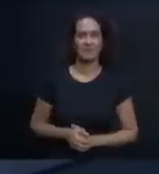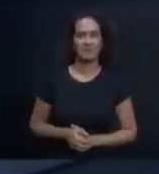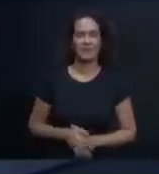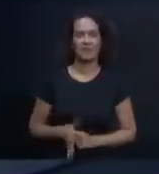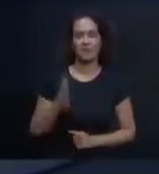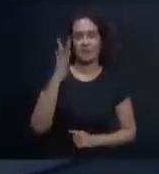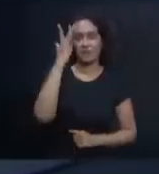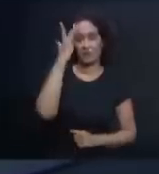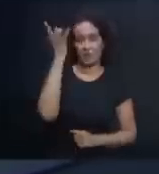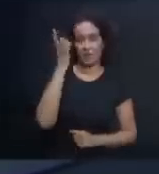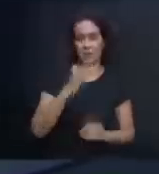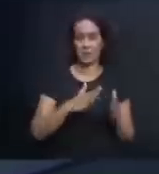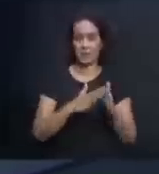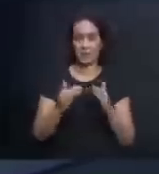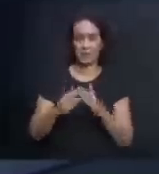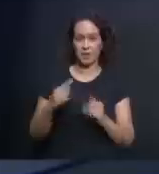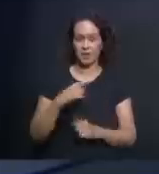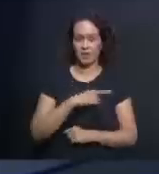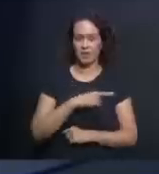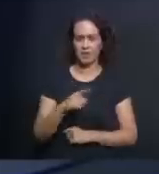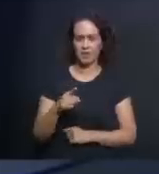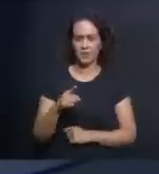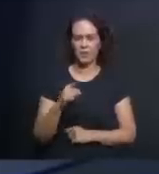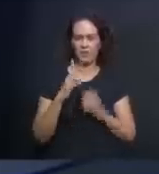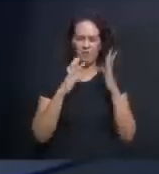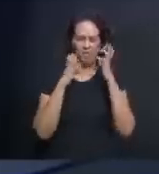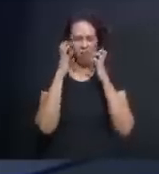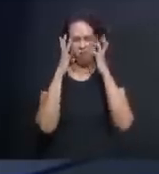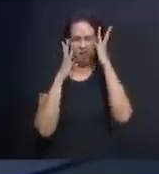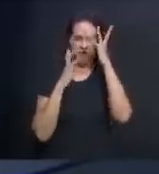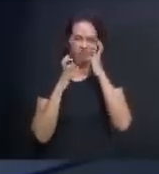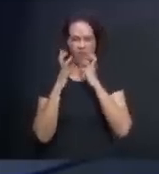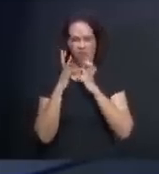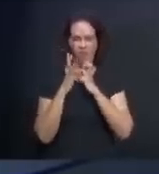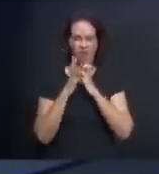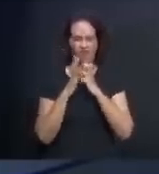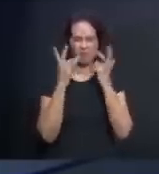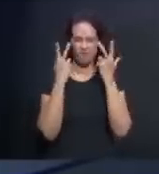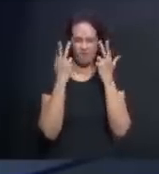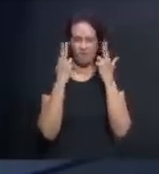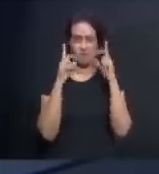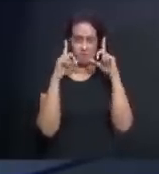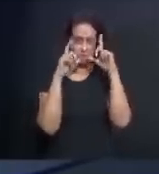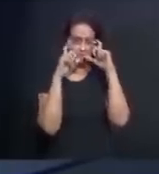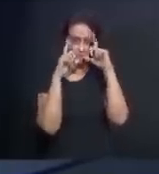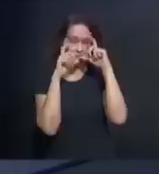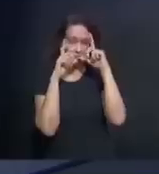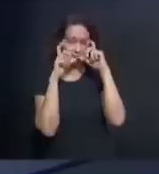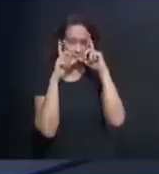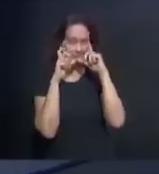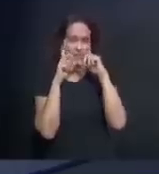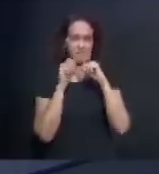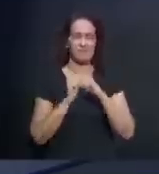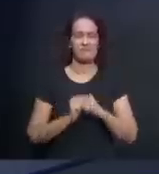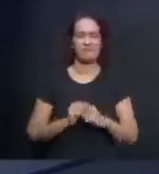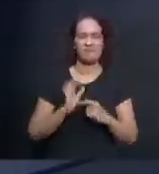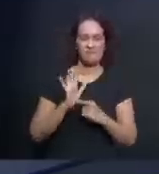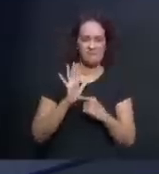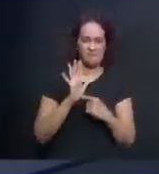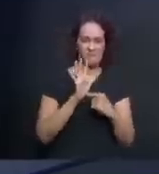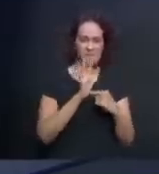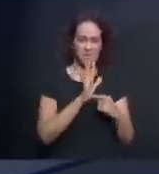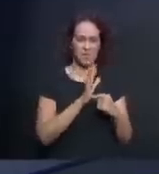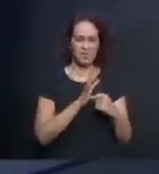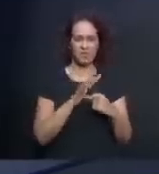Amanhã a gente pede pra você vir com a sua cara mais horrorosa, pra gente poder te clicar e fazer um meme bem perturbador com